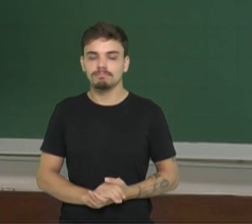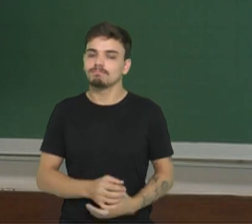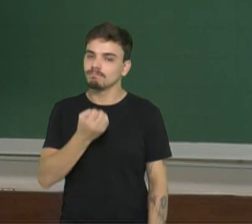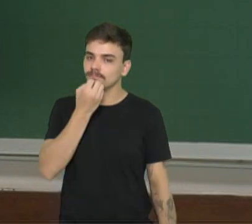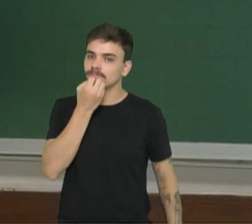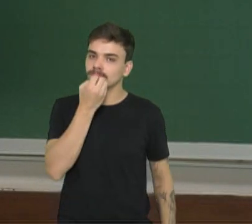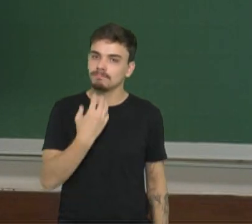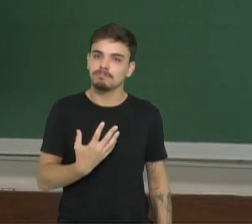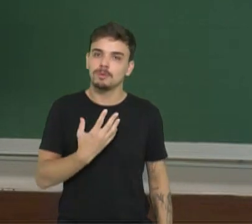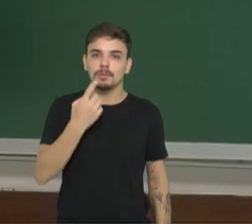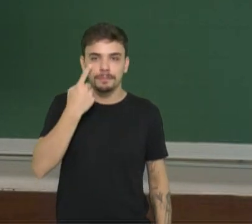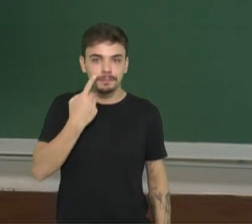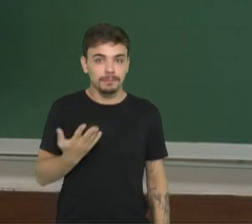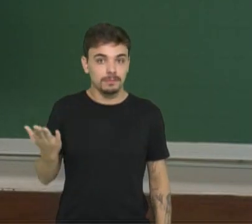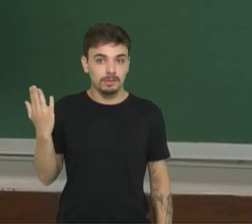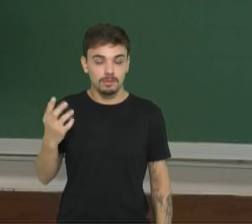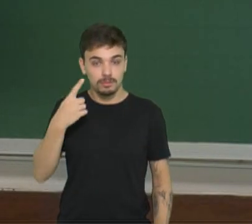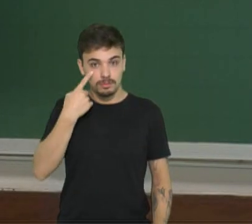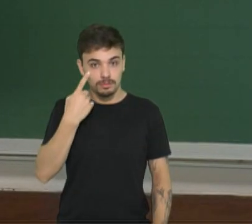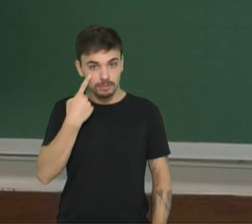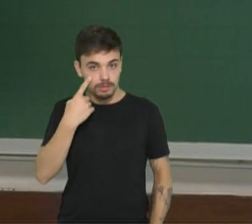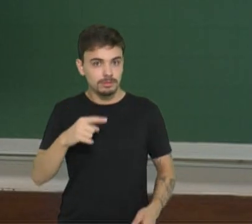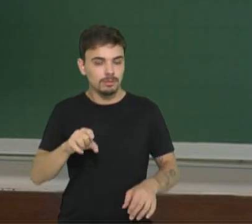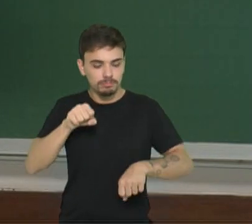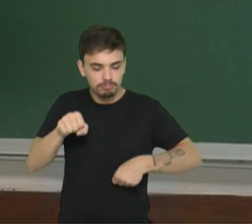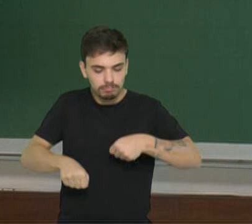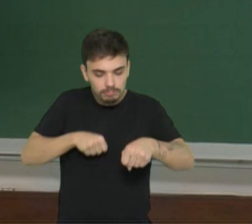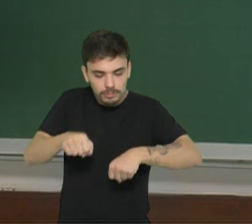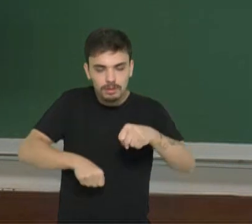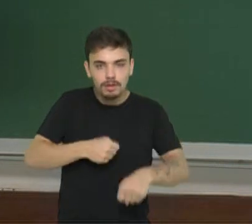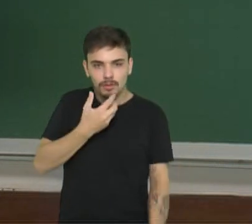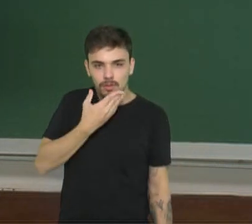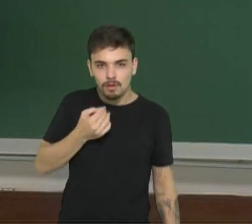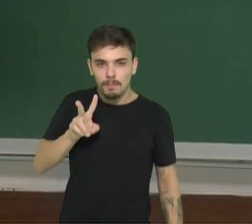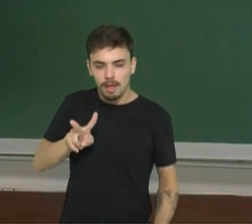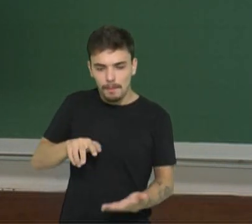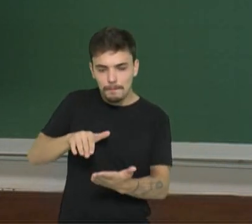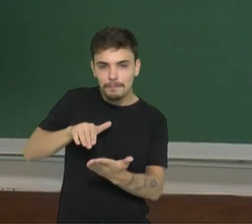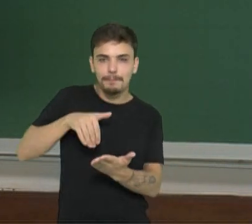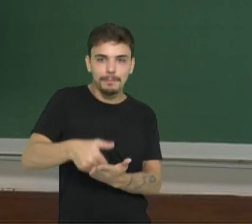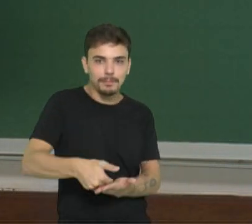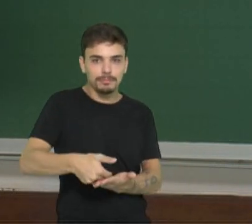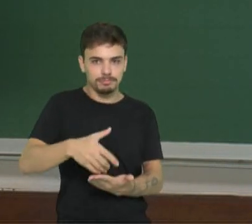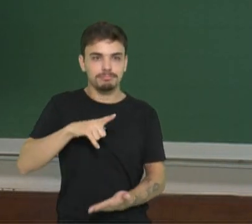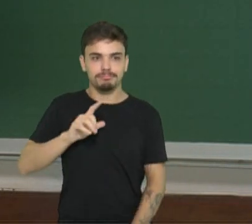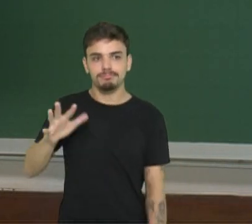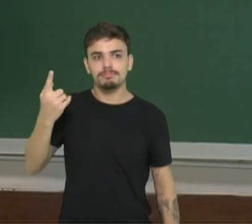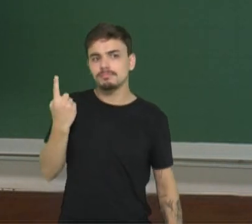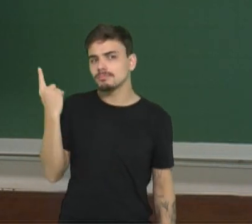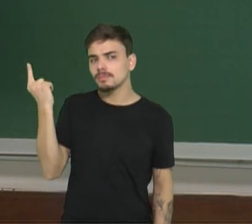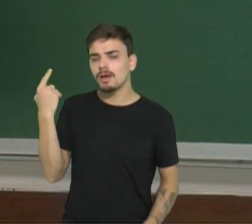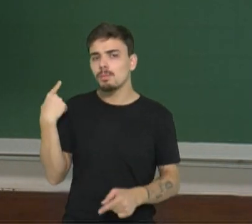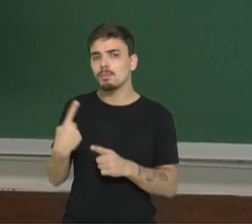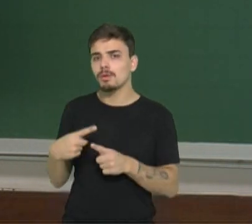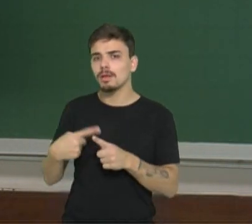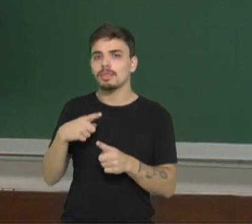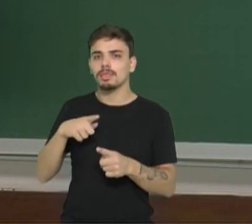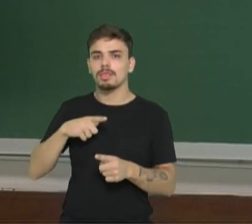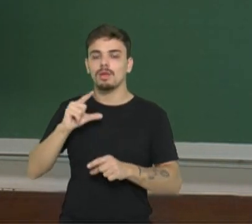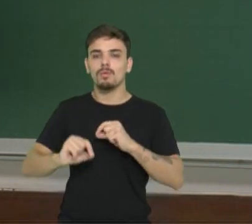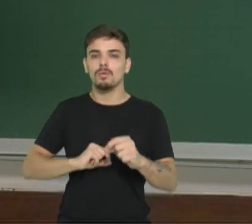Muito bem. Então, o ciclista, né, ele acabou caindo aqui, ó, levando um tombo, porque ele colidiu com a